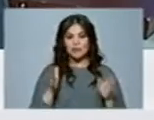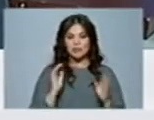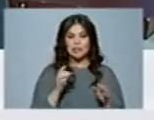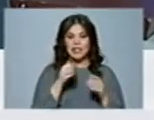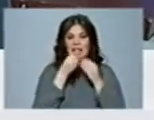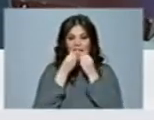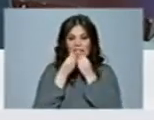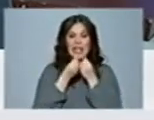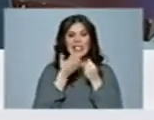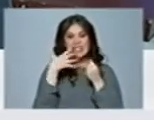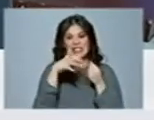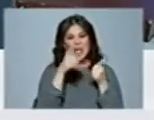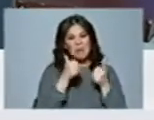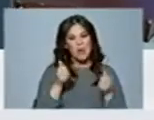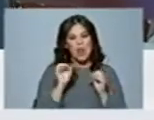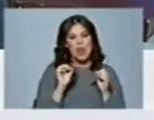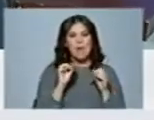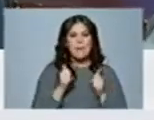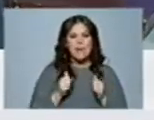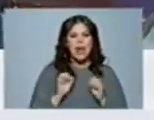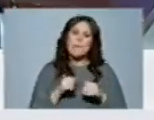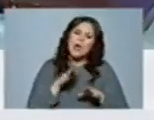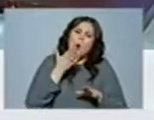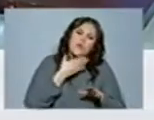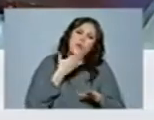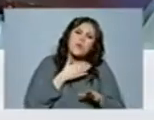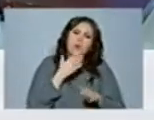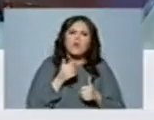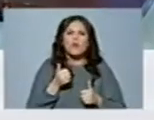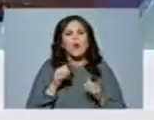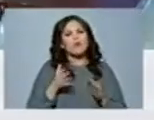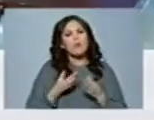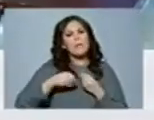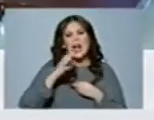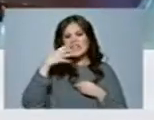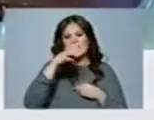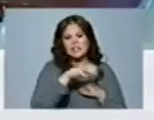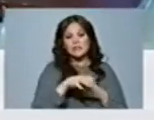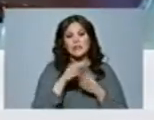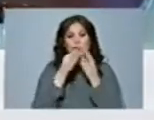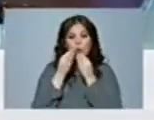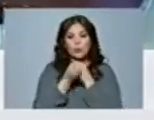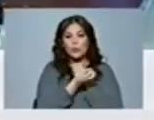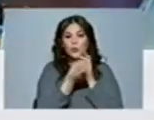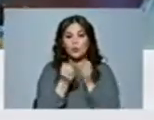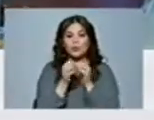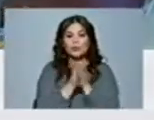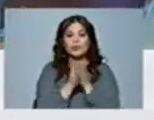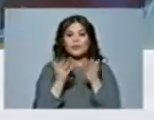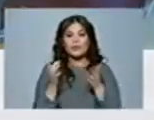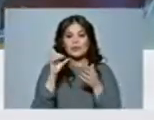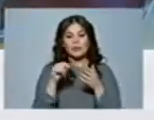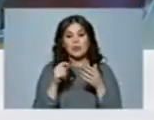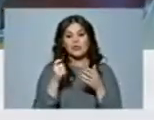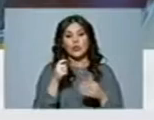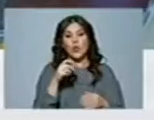bem salgada, fica porque ela também, entretanto, mas fica QB. Fica QB, fica bom. Está bem? Portanto, estes produtos irão agora entrar. Uhum. Vamos pôr também o osso